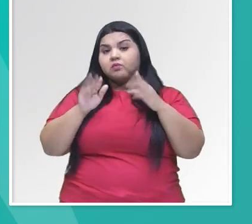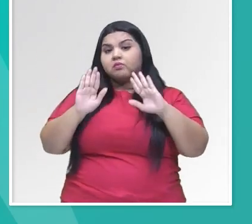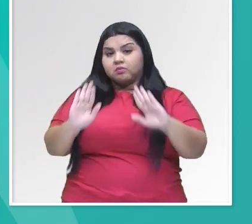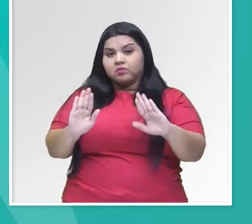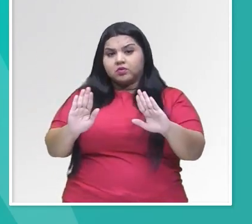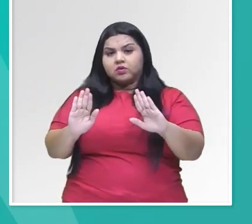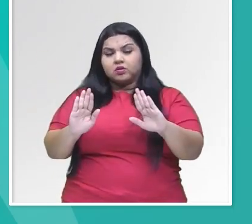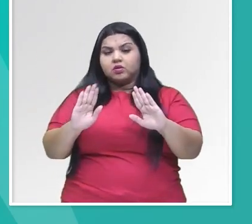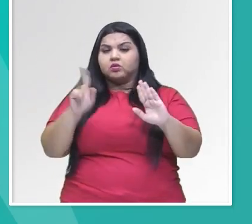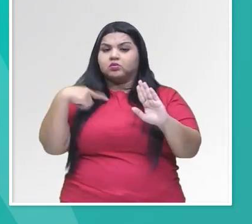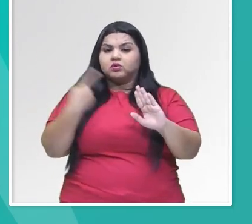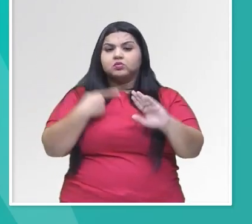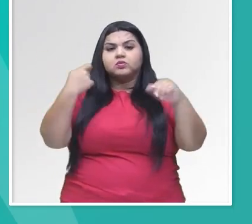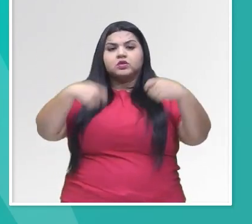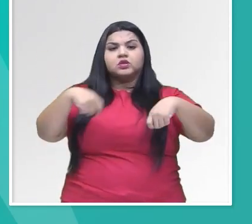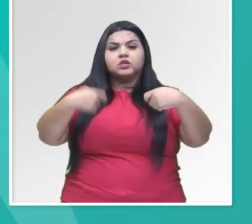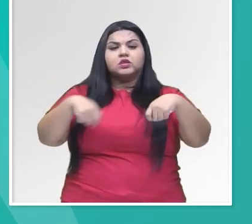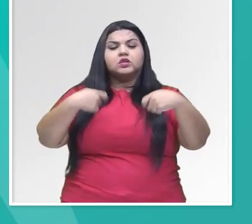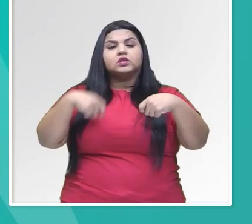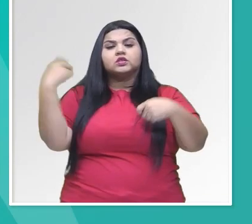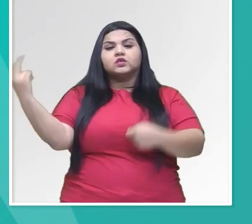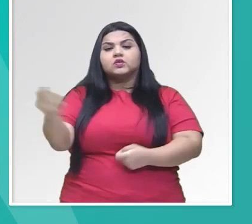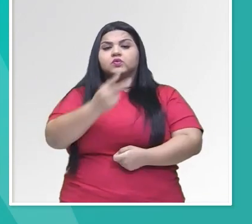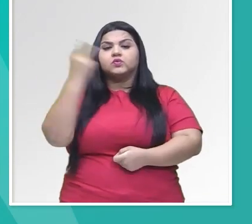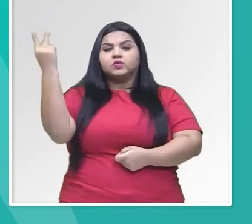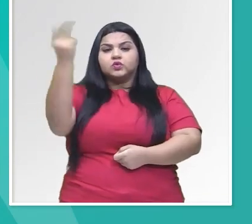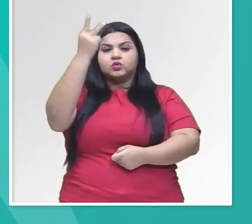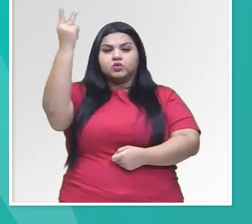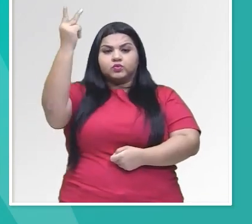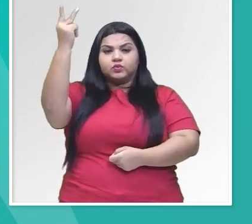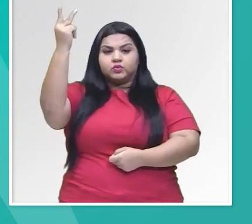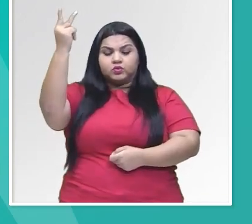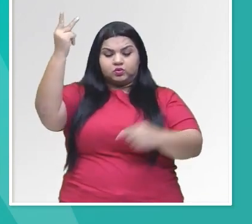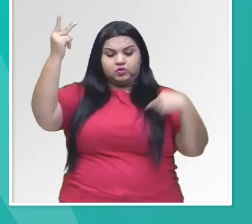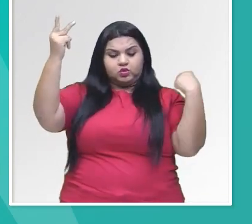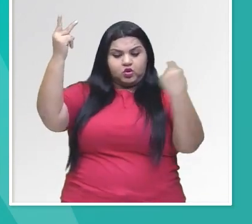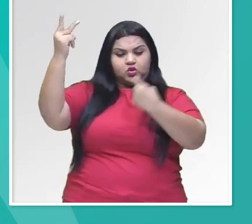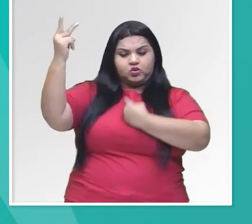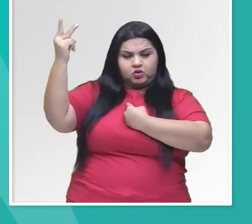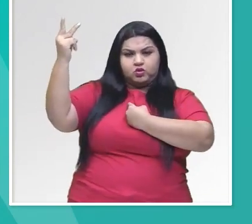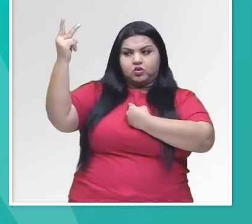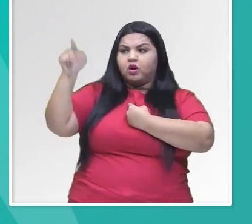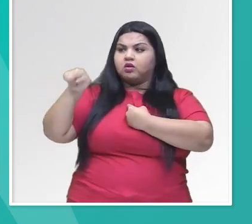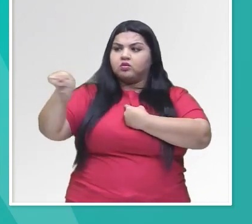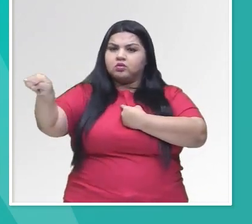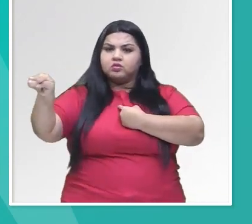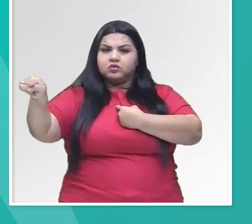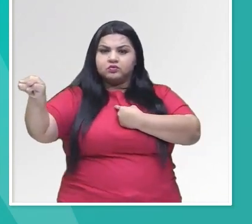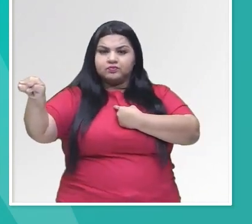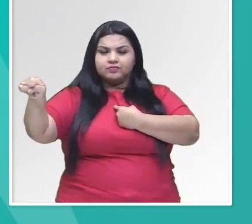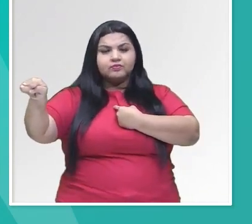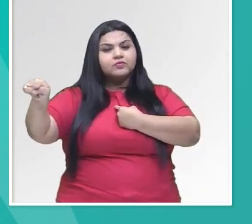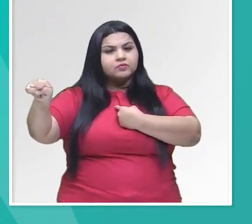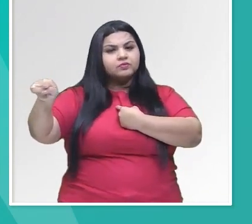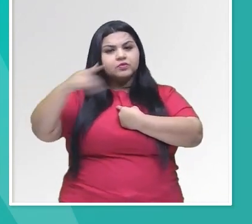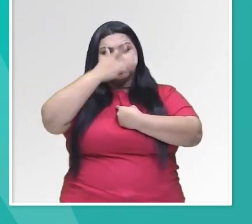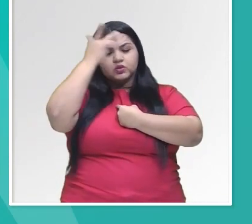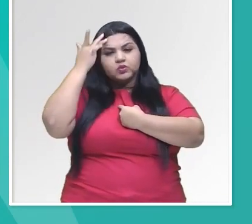isso nós precisamos da valorização nossa e do outro. Vamos lá